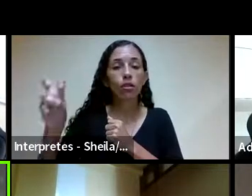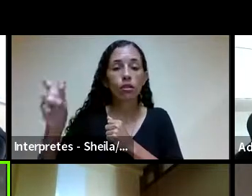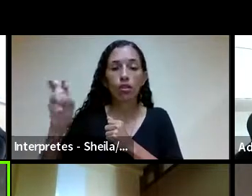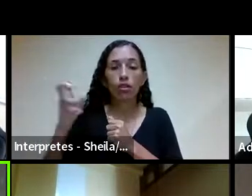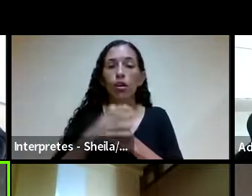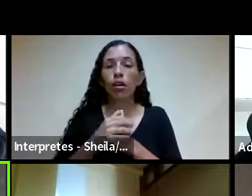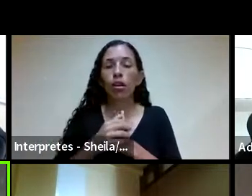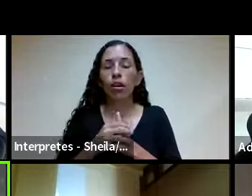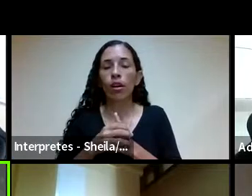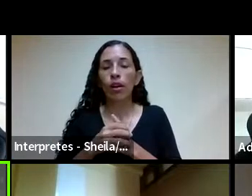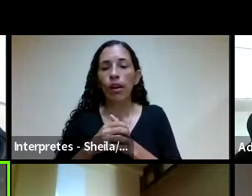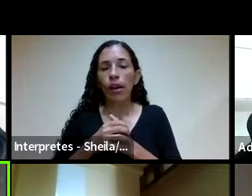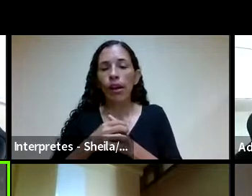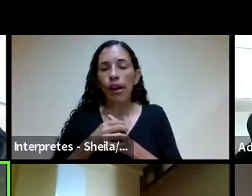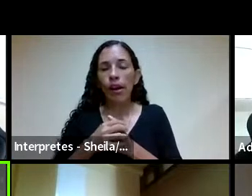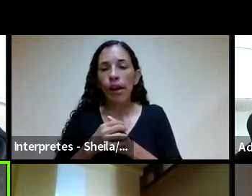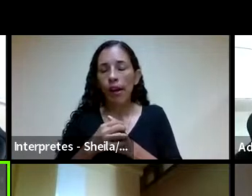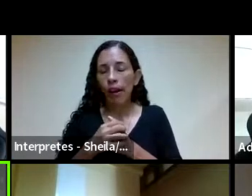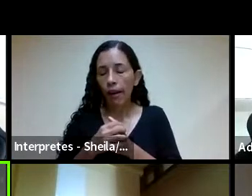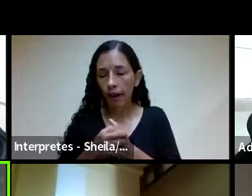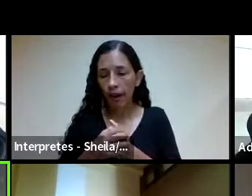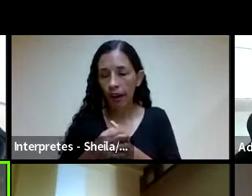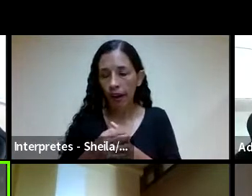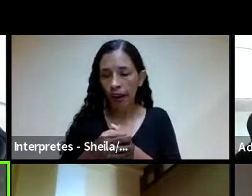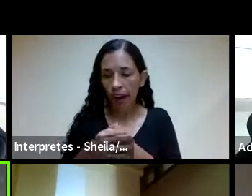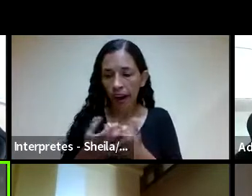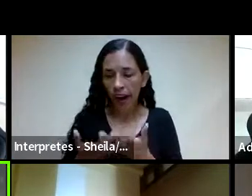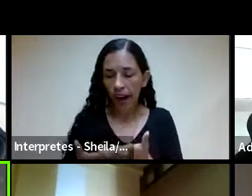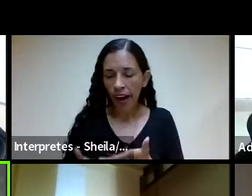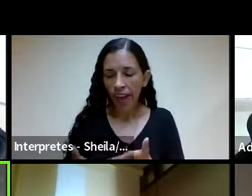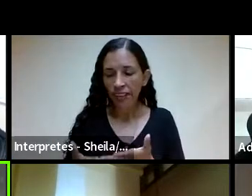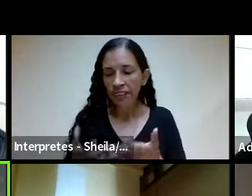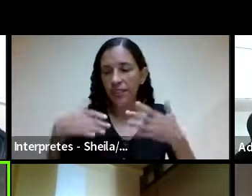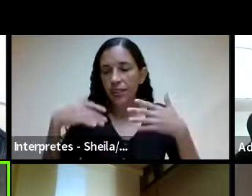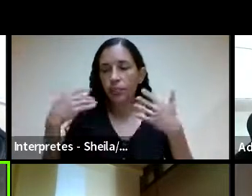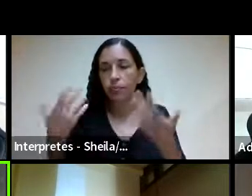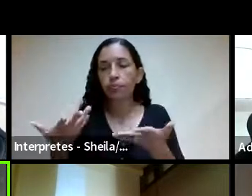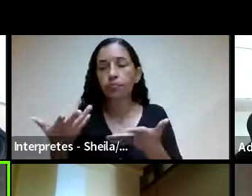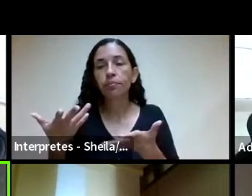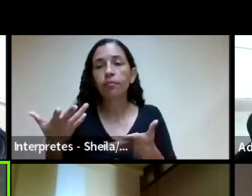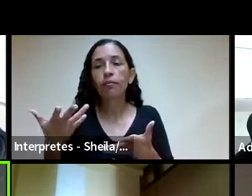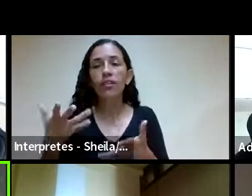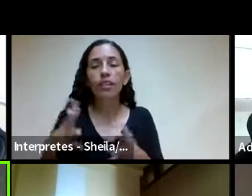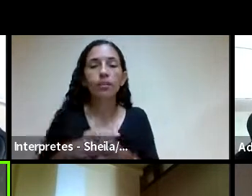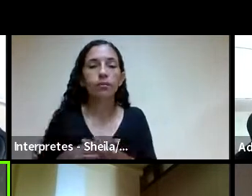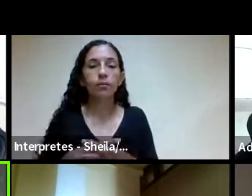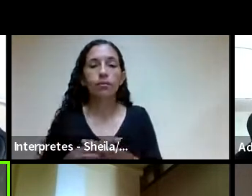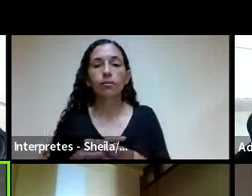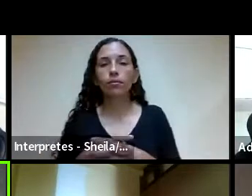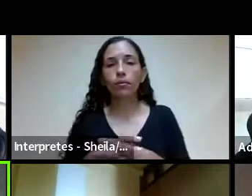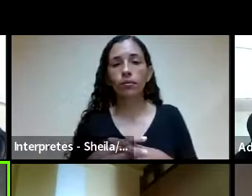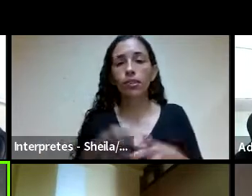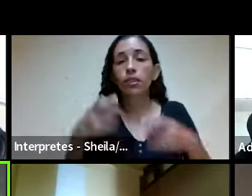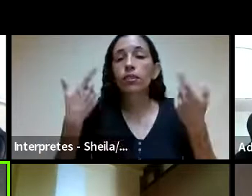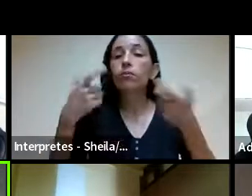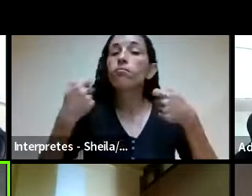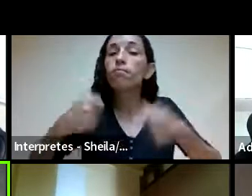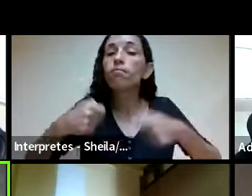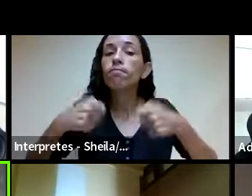justifica os casos de necessidade de intimação judicial, que é a tese em essência do recorrente, já que não tem esse